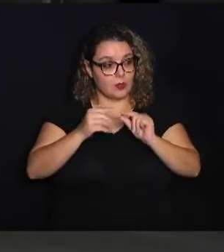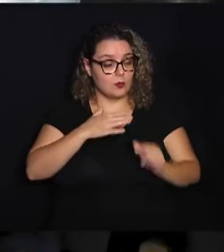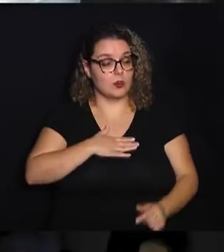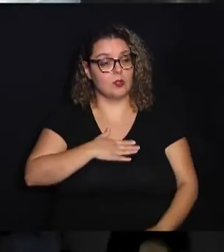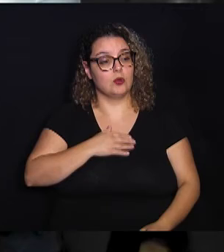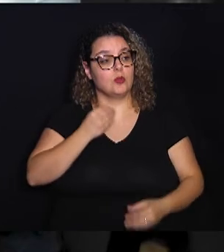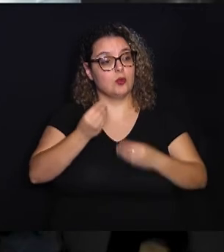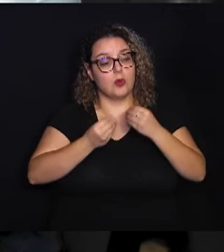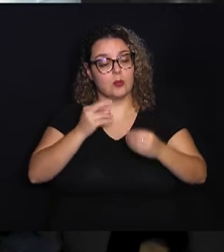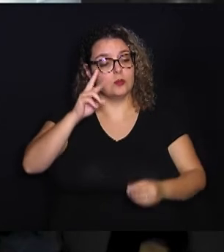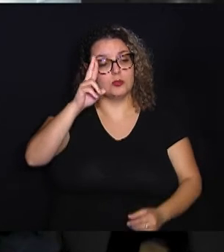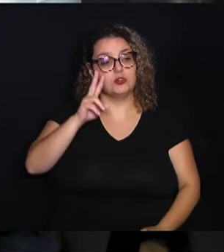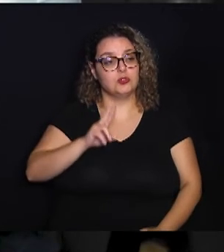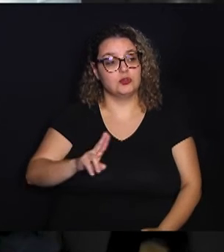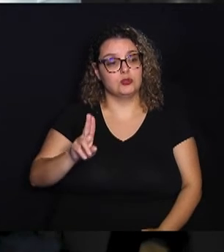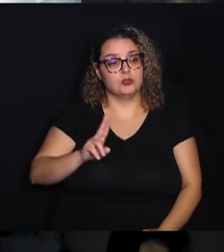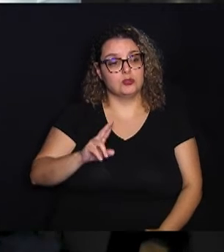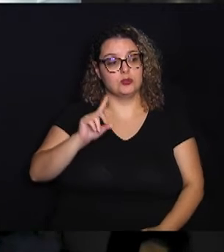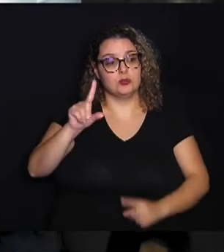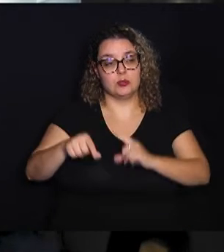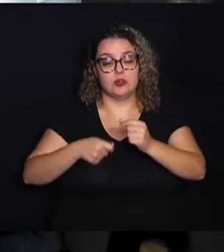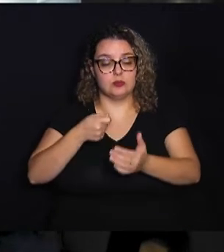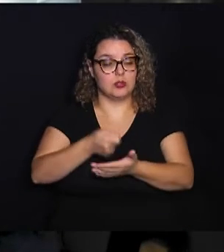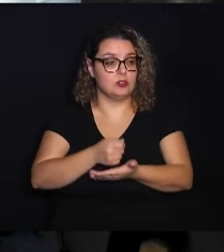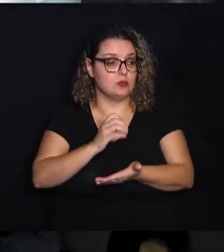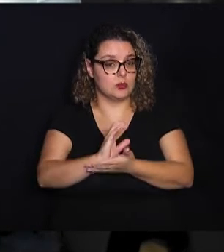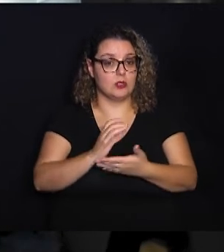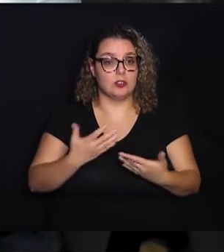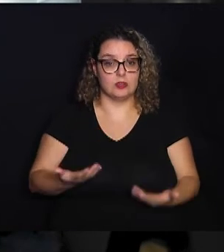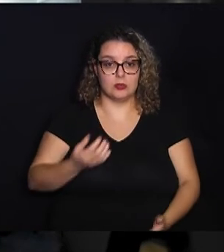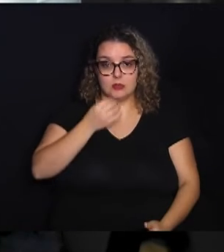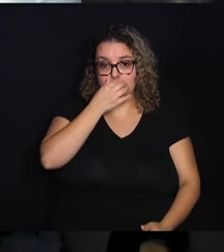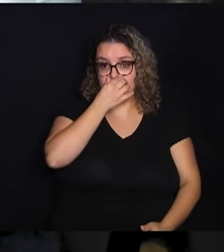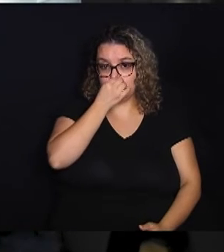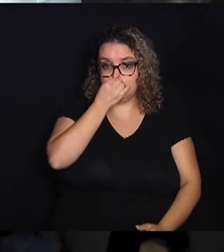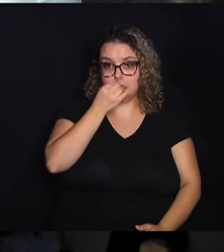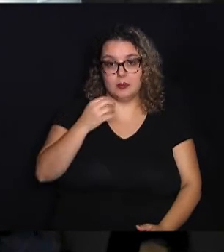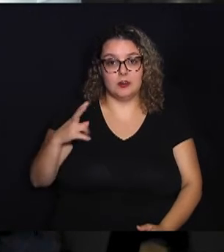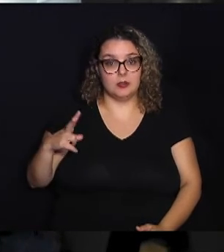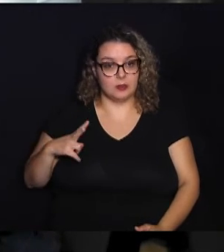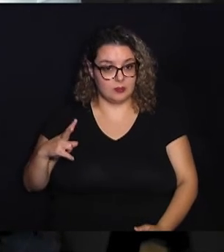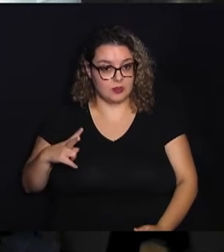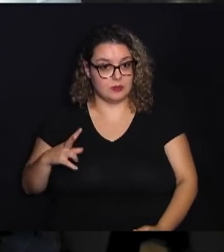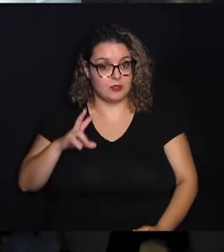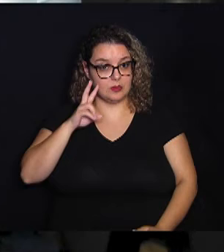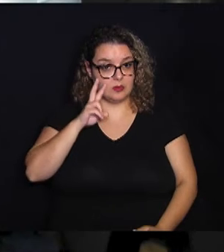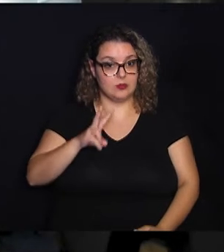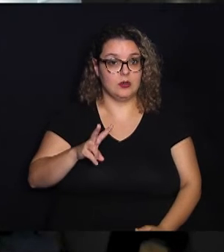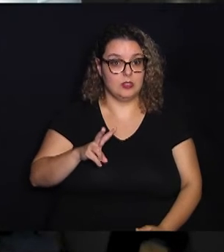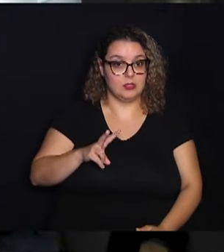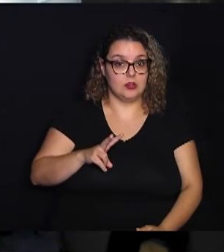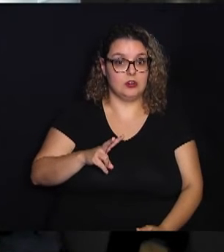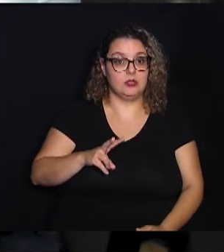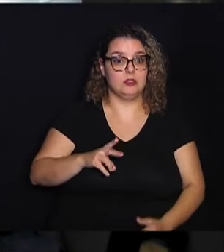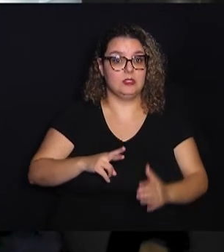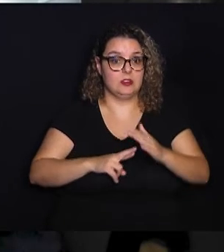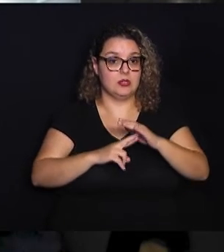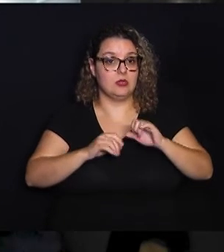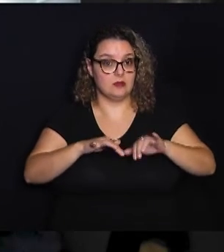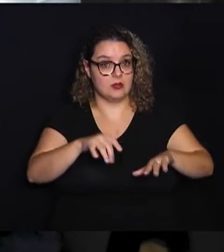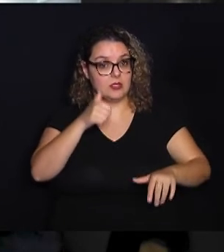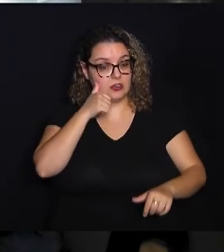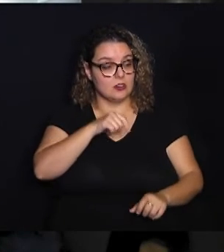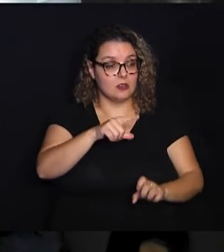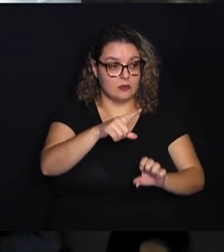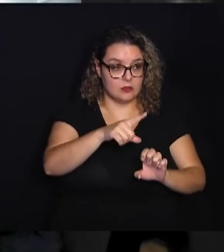forma o senhor tem utilizado essas emendas impositivas. Eu particularmente já vi lá, por exemplo, no caso da Feira das Mulheres Empreendedoras, que